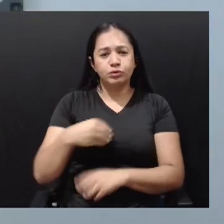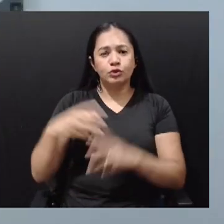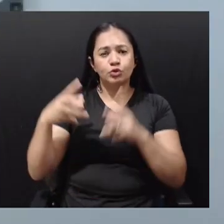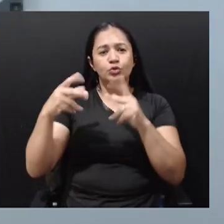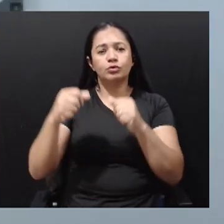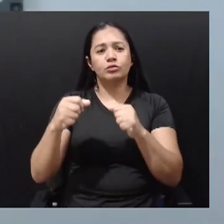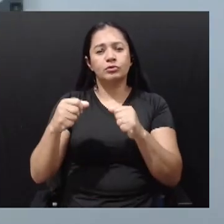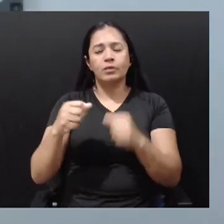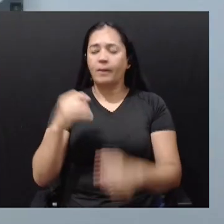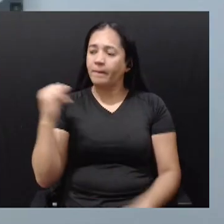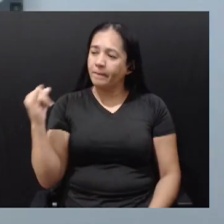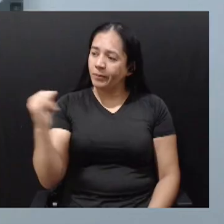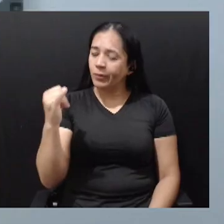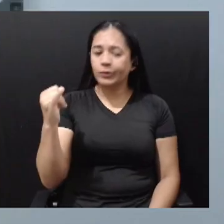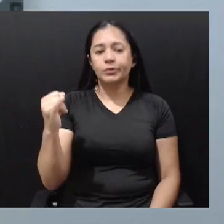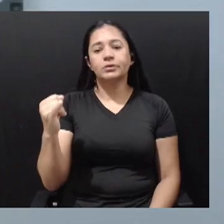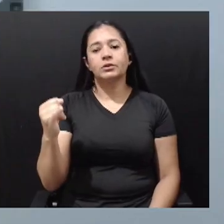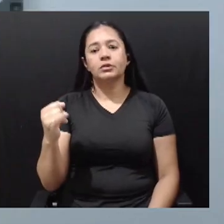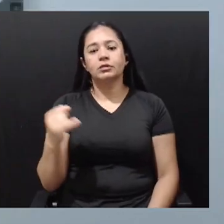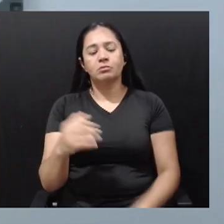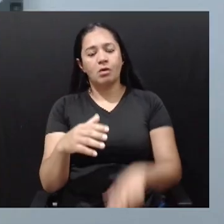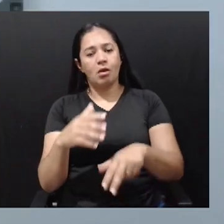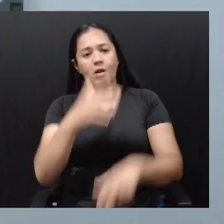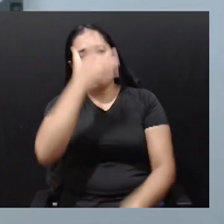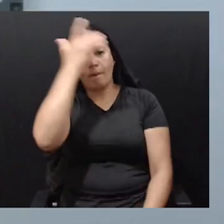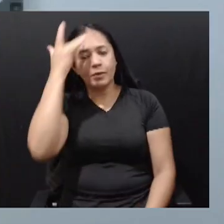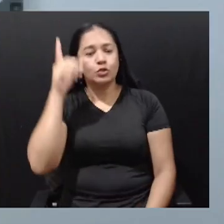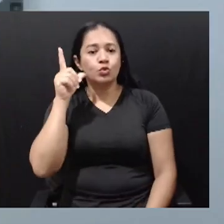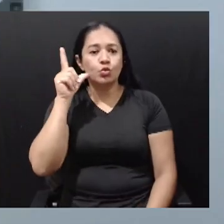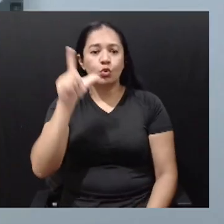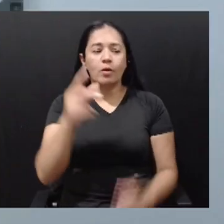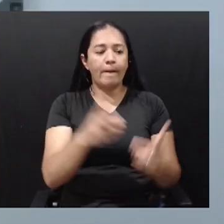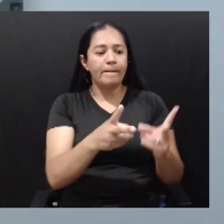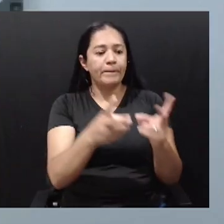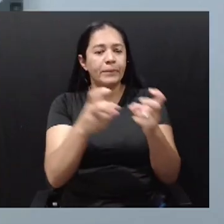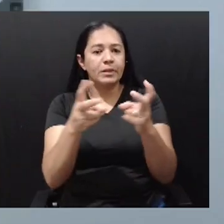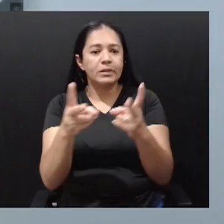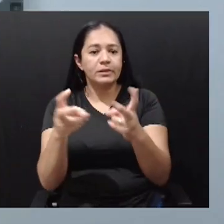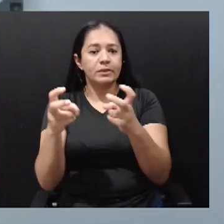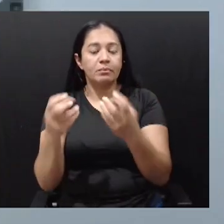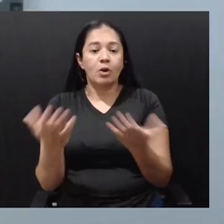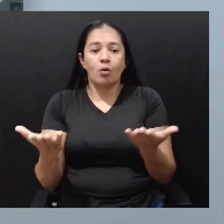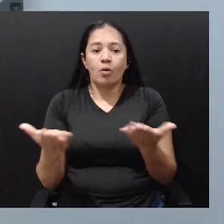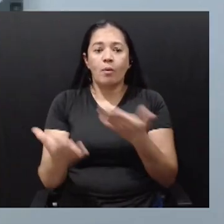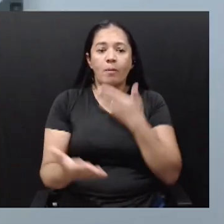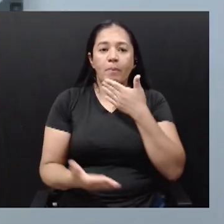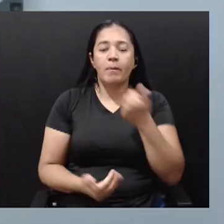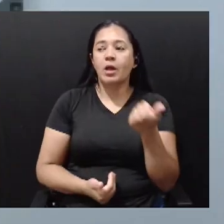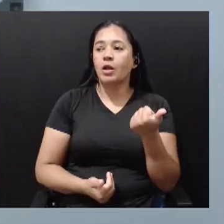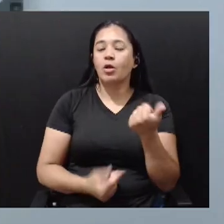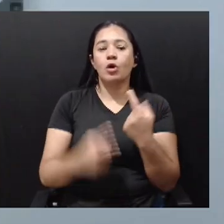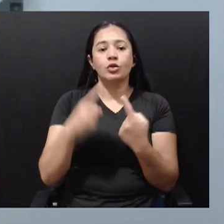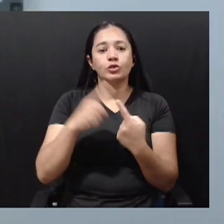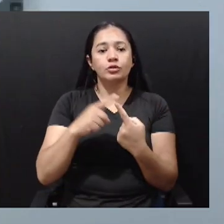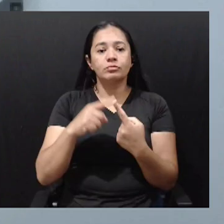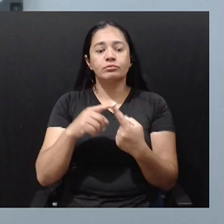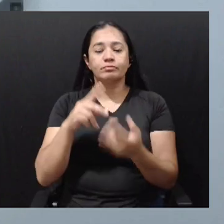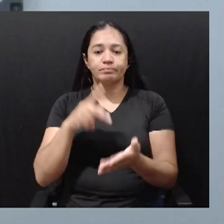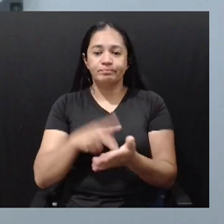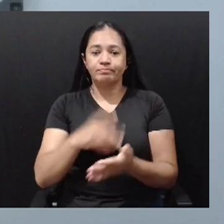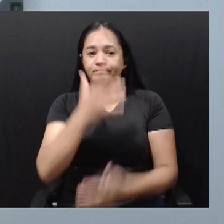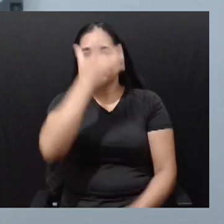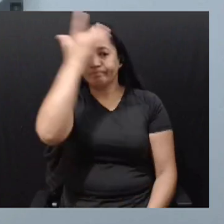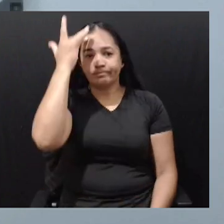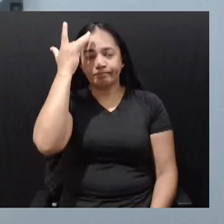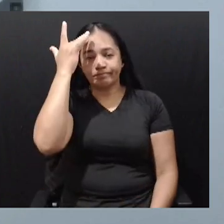né, para a pessoa ela conseguir identificar qual o melhor método. Então, realmente, a pessoa ela não pode deixar, né, a